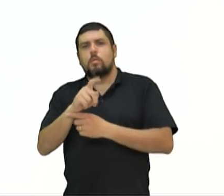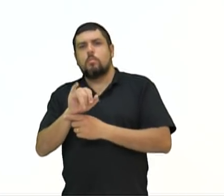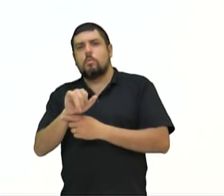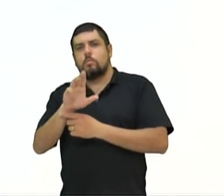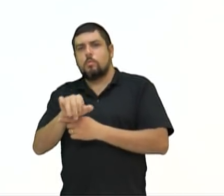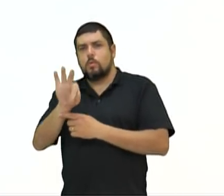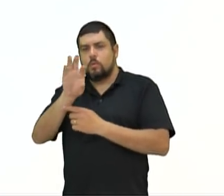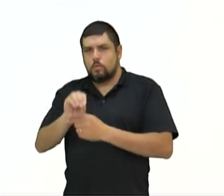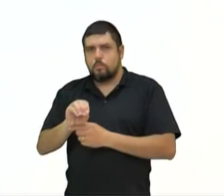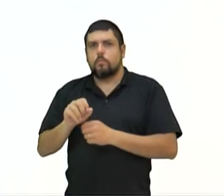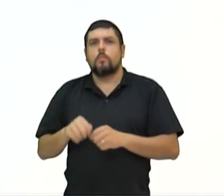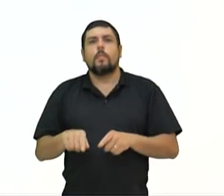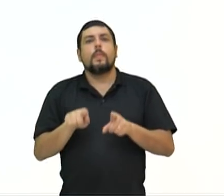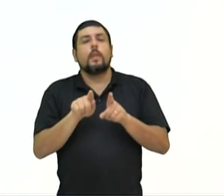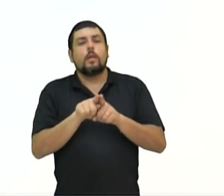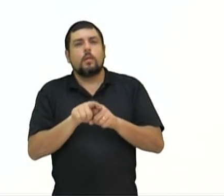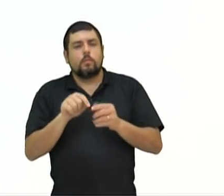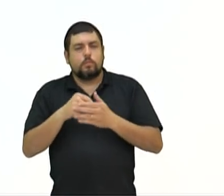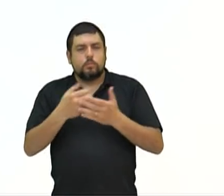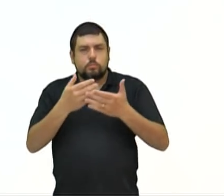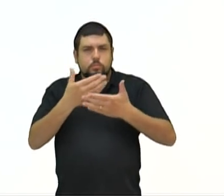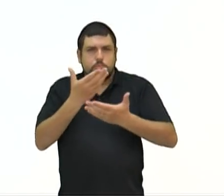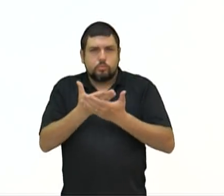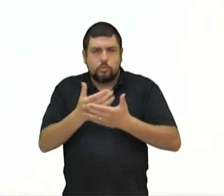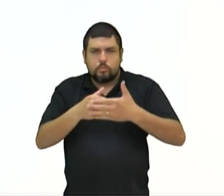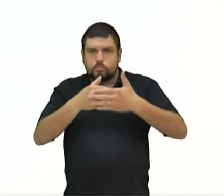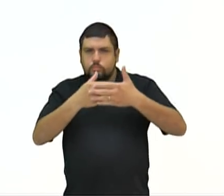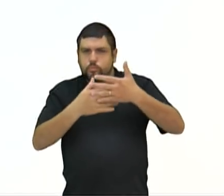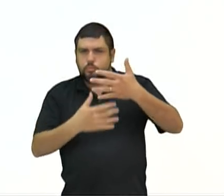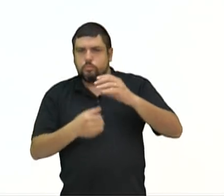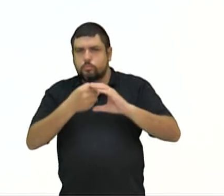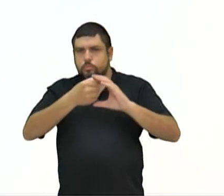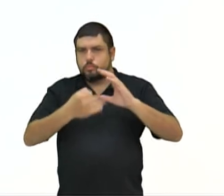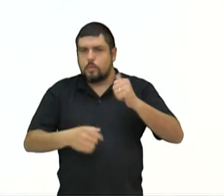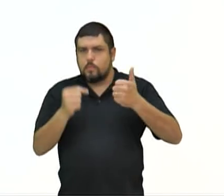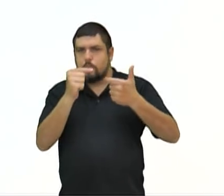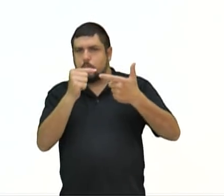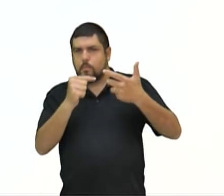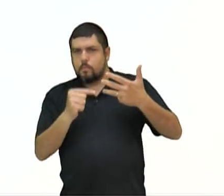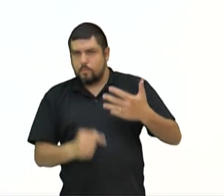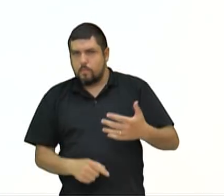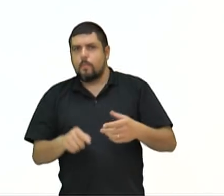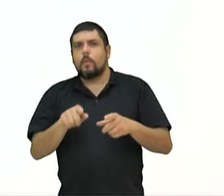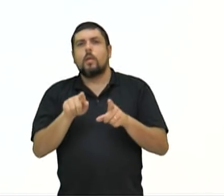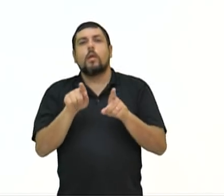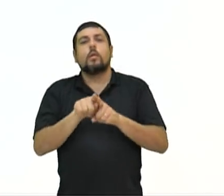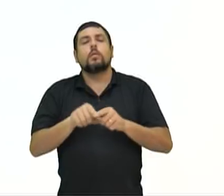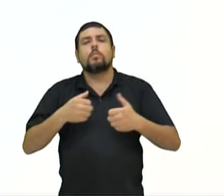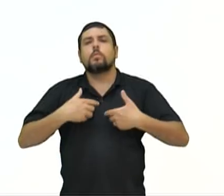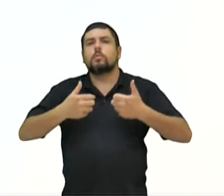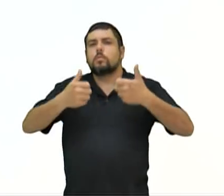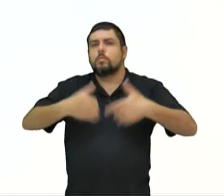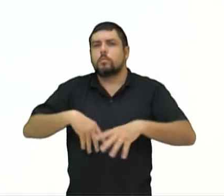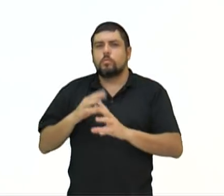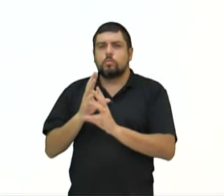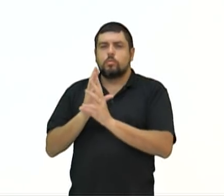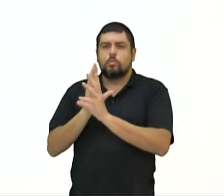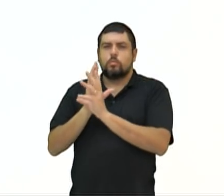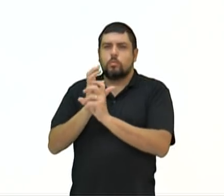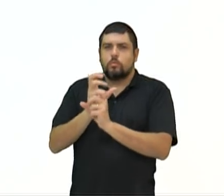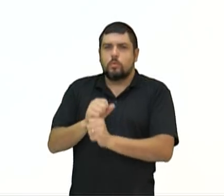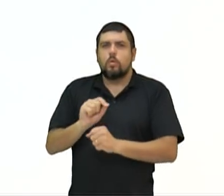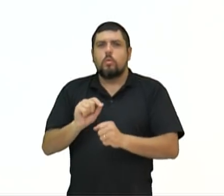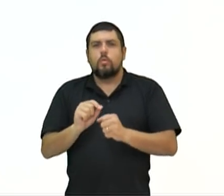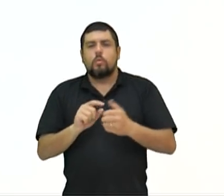aprofundamos um pouquinho mais sobre as características desse gênero textual e fizemos ali uma revisãozinha de